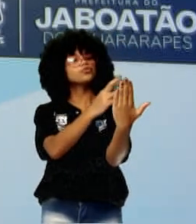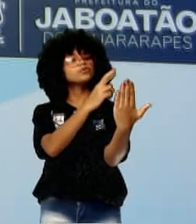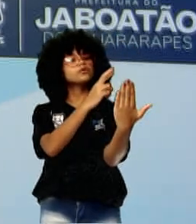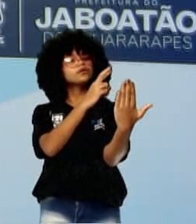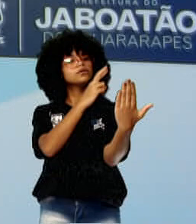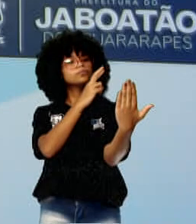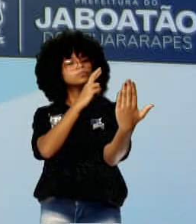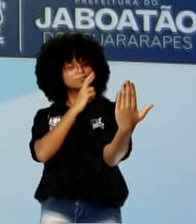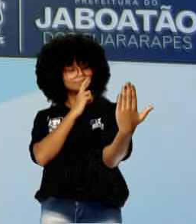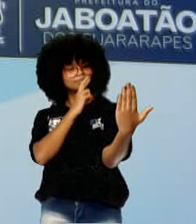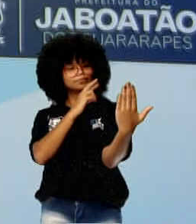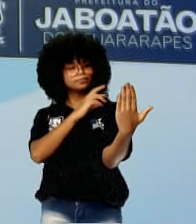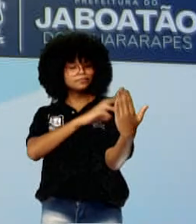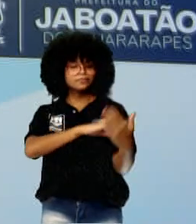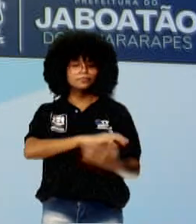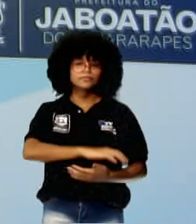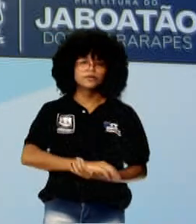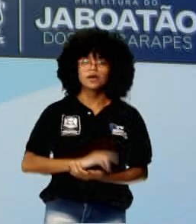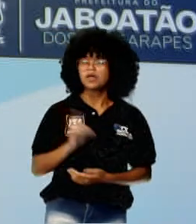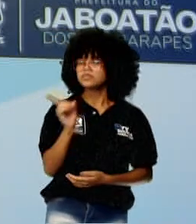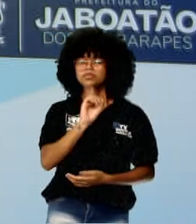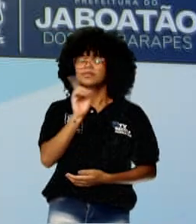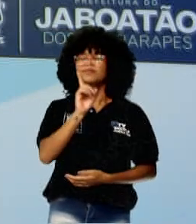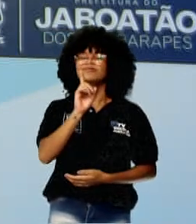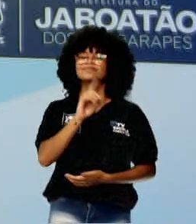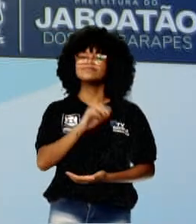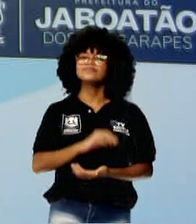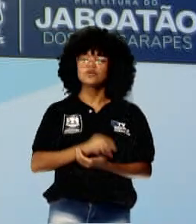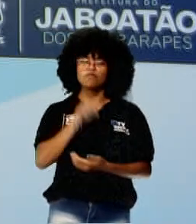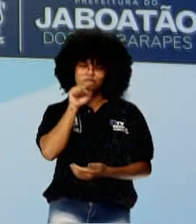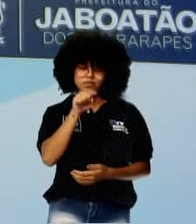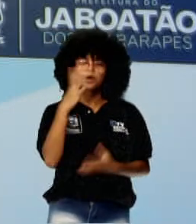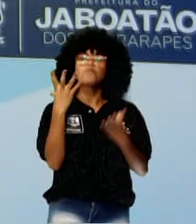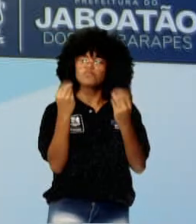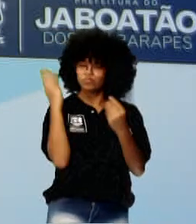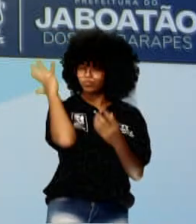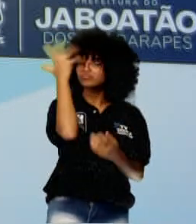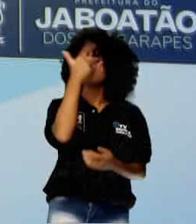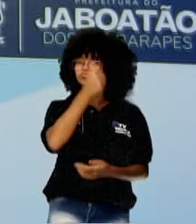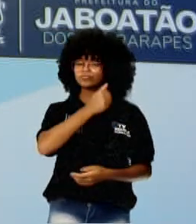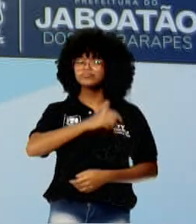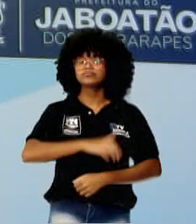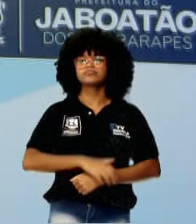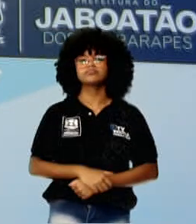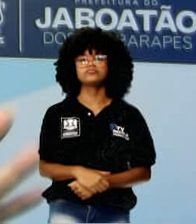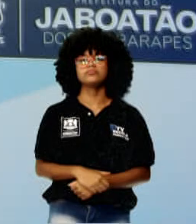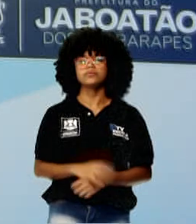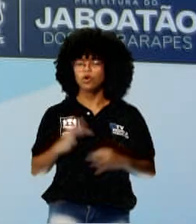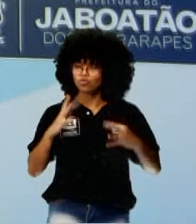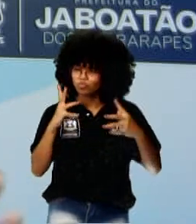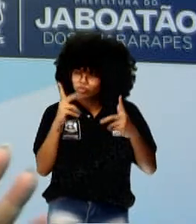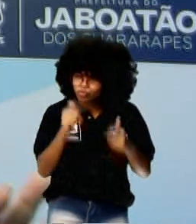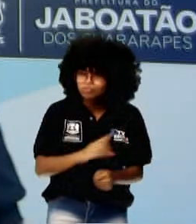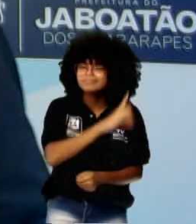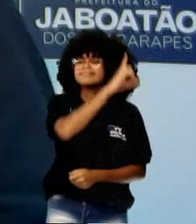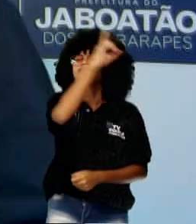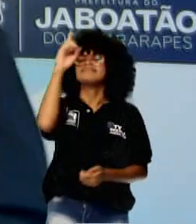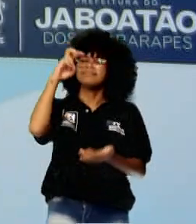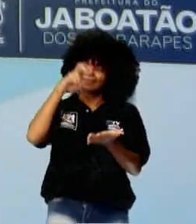espelho respondia: "Não, minha rainha, tu és a mais bela." Todos os dias de manhã ela fazia aquilo